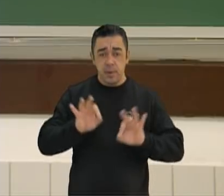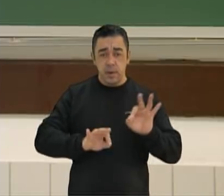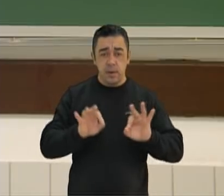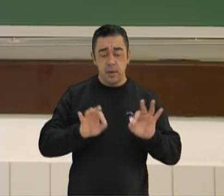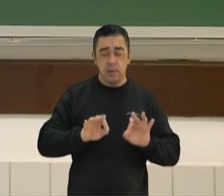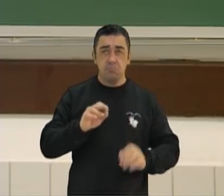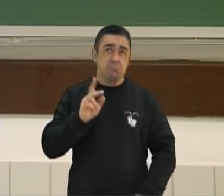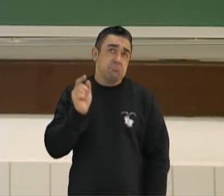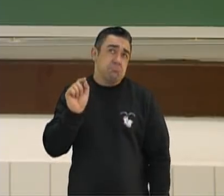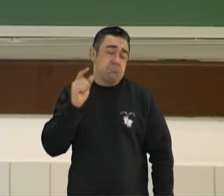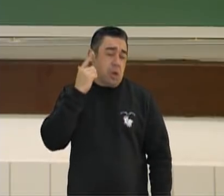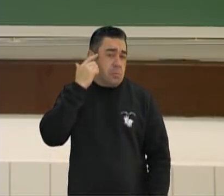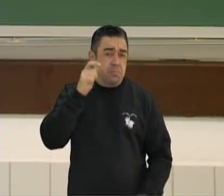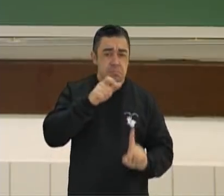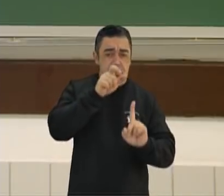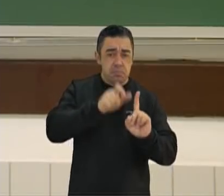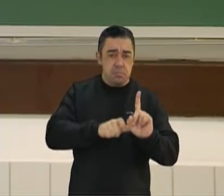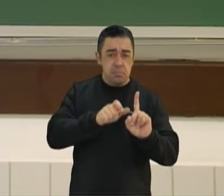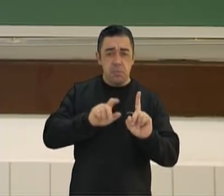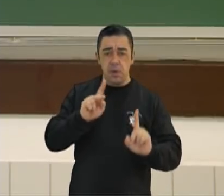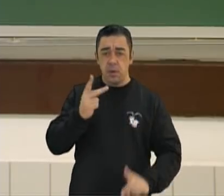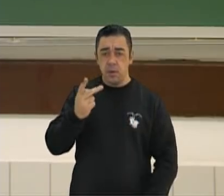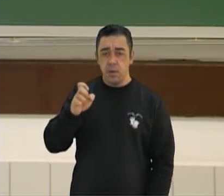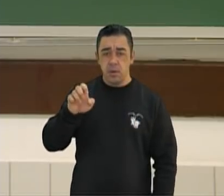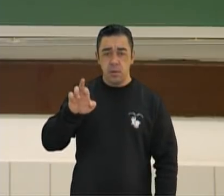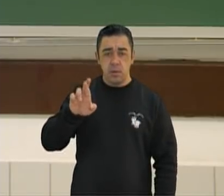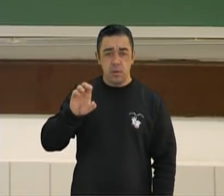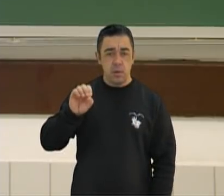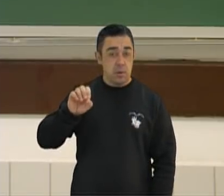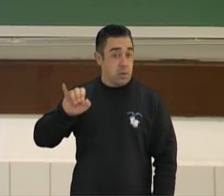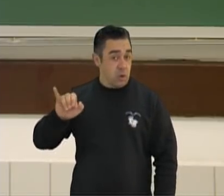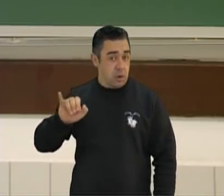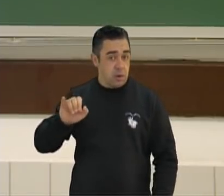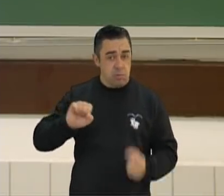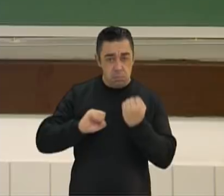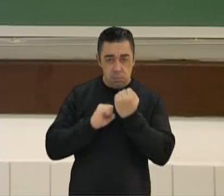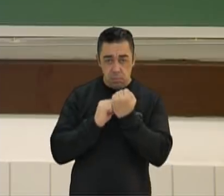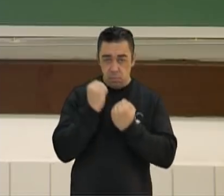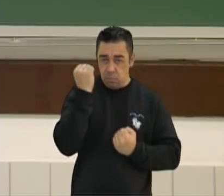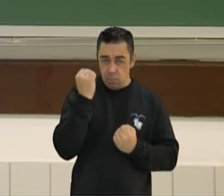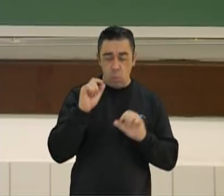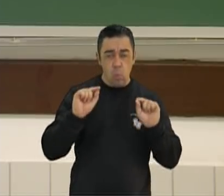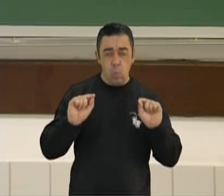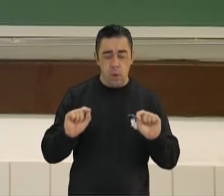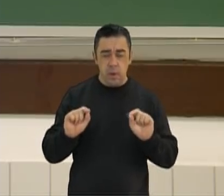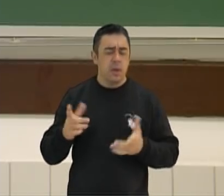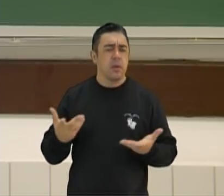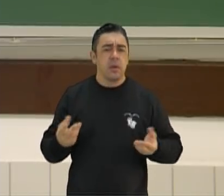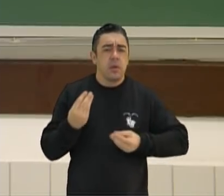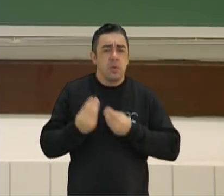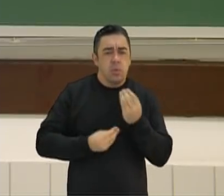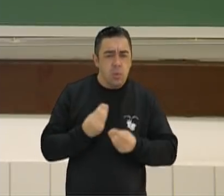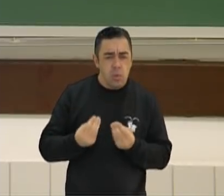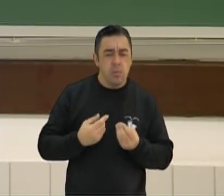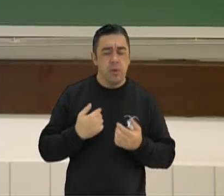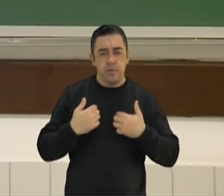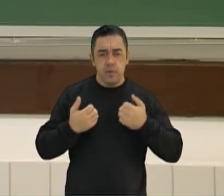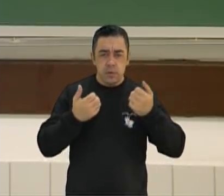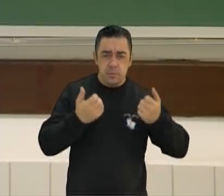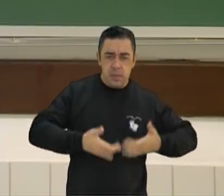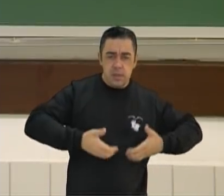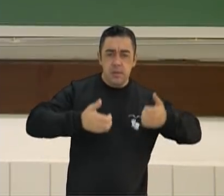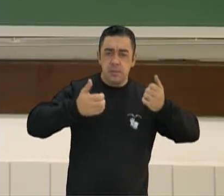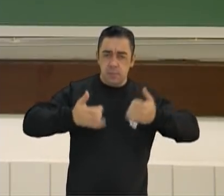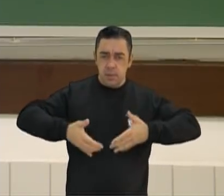um herói, tá? Então, fique atento aos indicativos disso, de como que vai ser, eu vou explicando durante